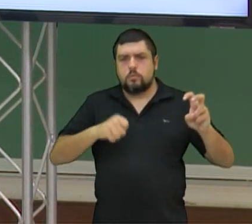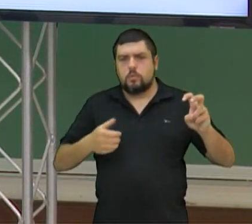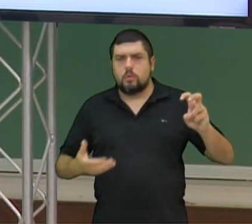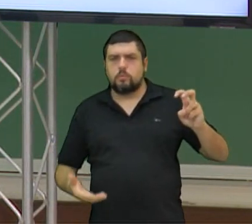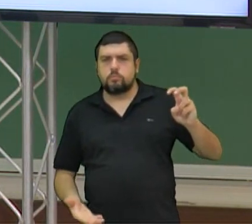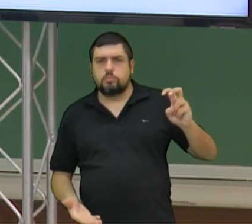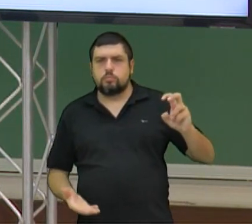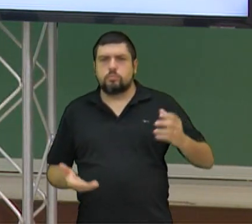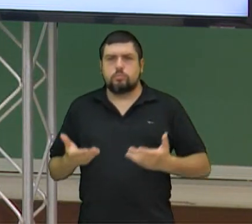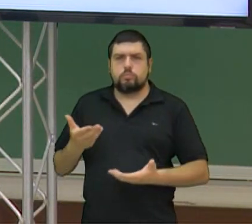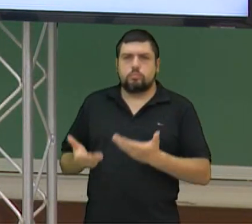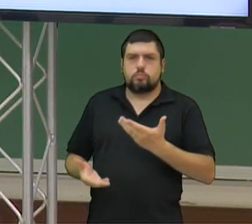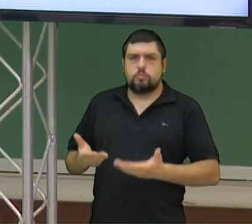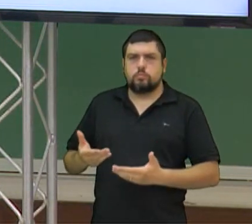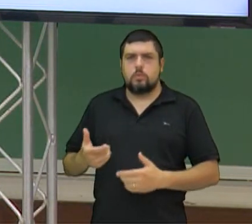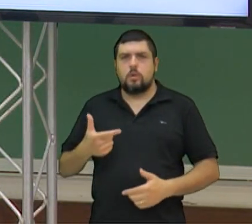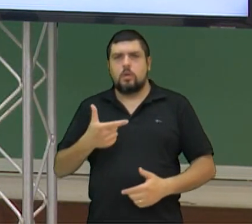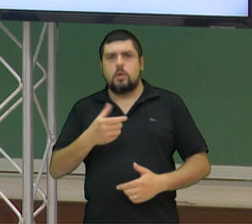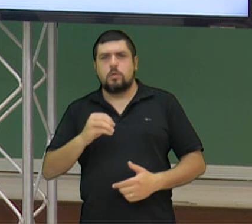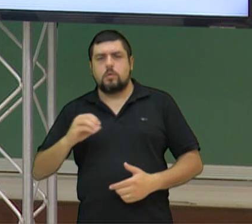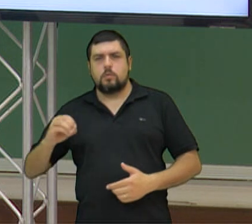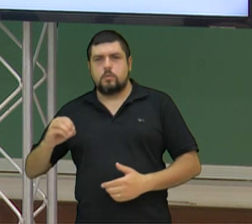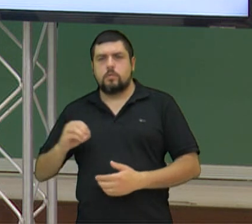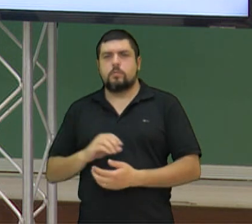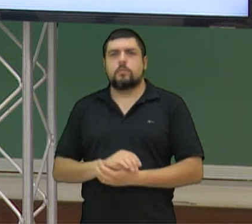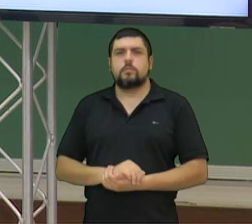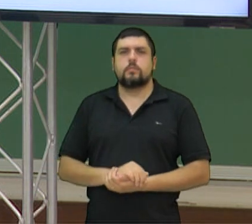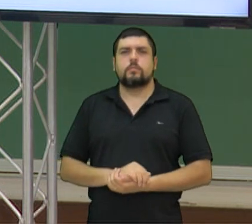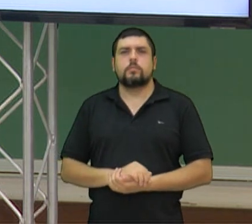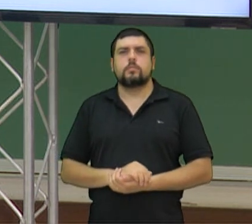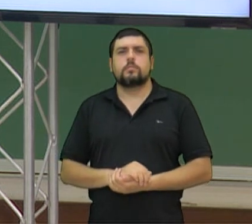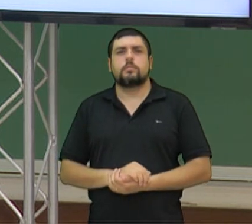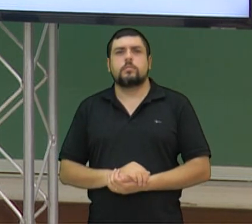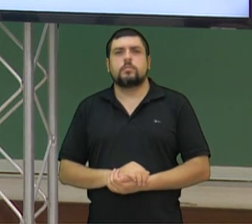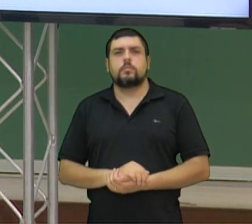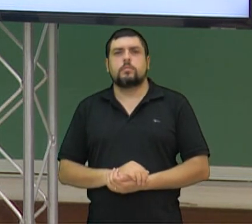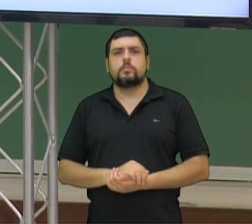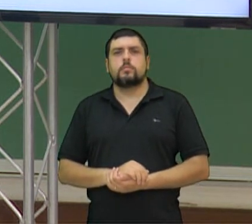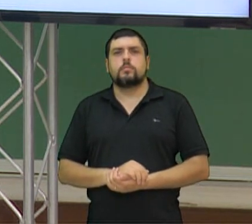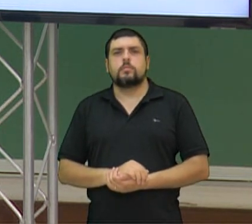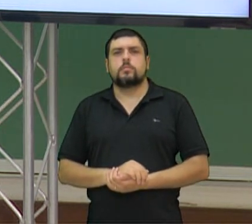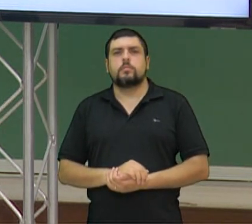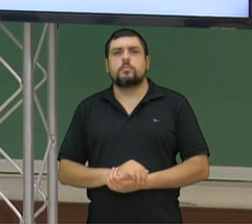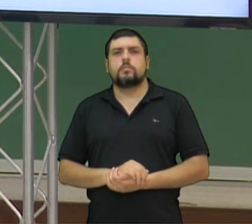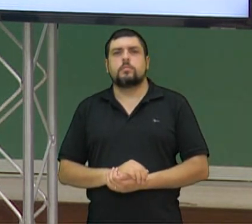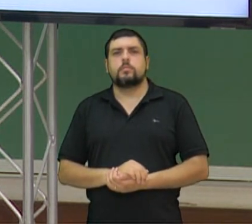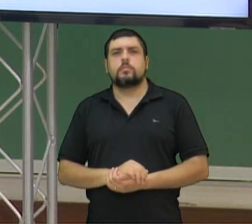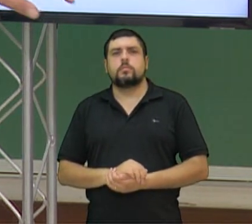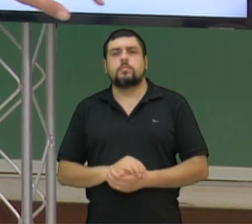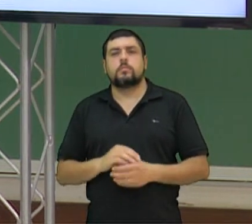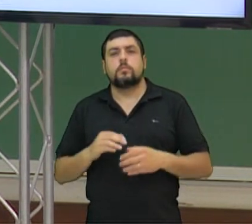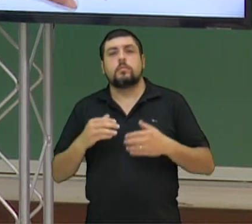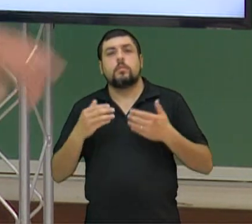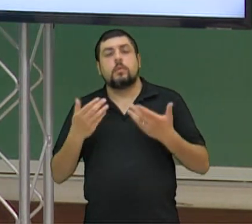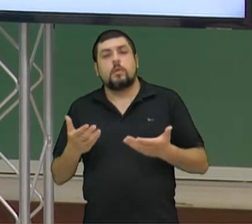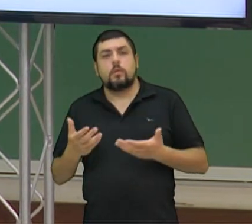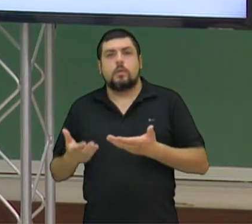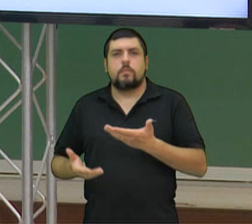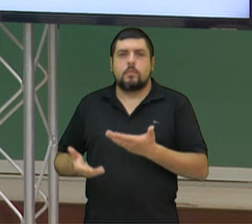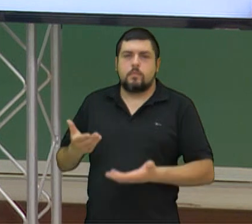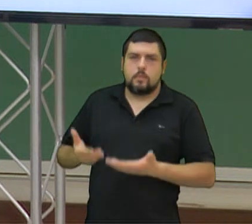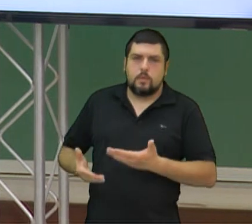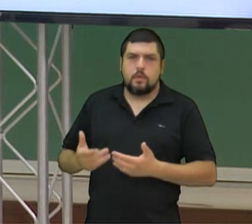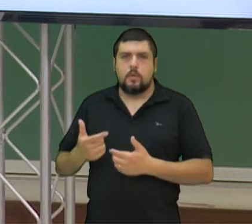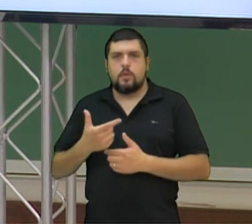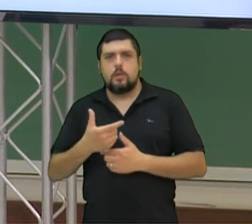de 200, mantém equilíbrio com uma força de 200. Beleza? Então, ou seja, isso representa uma massa de